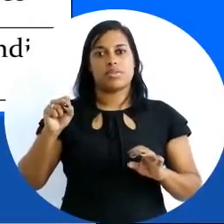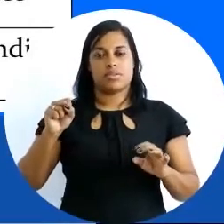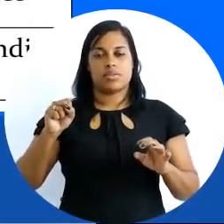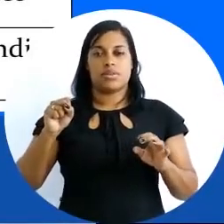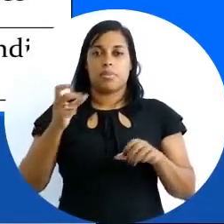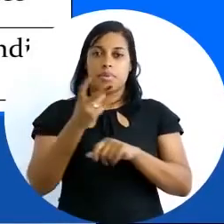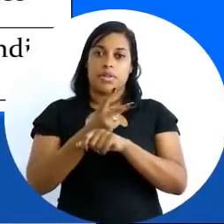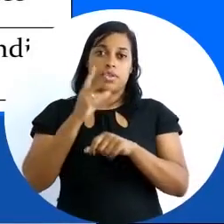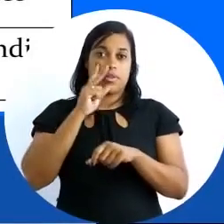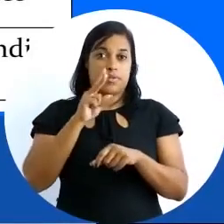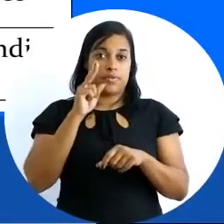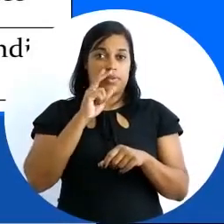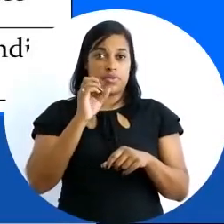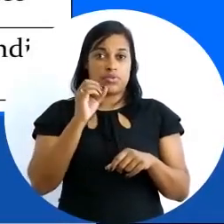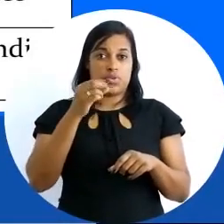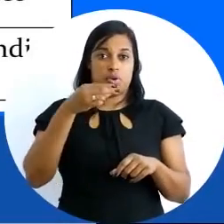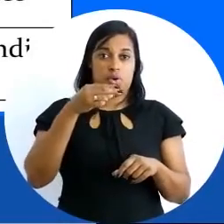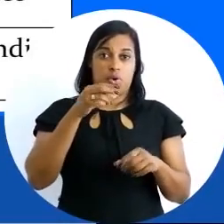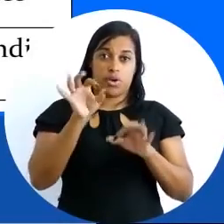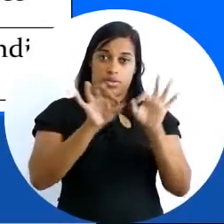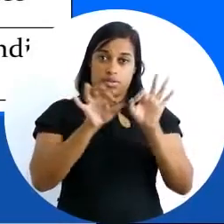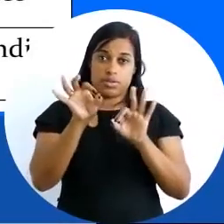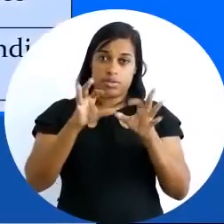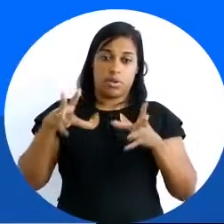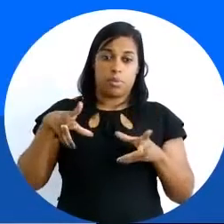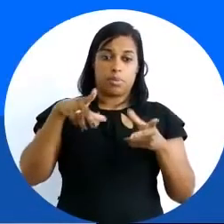peço para que ele veja a Organização Mundial de Saúde.